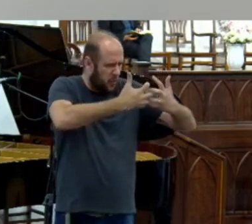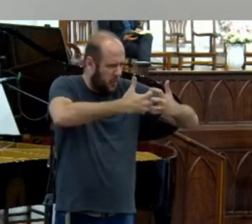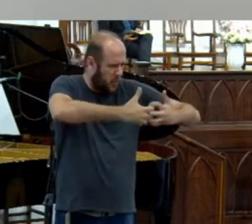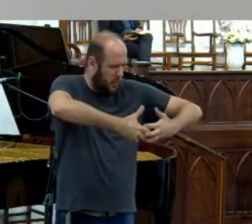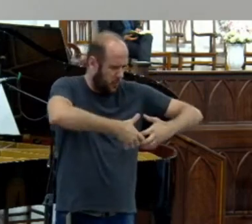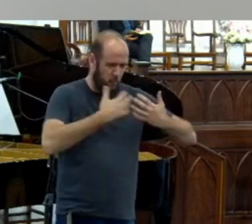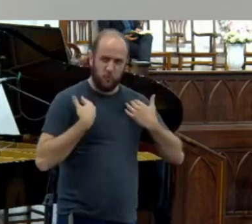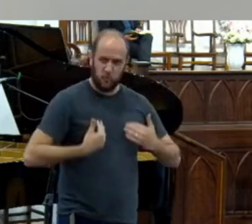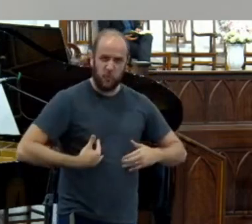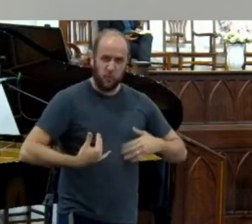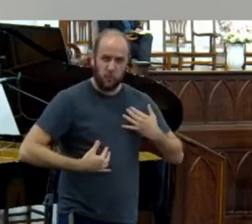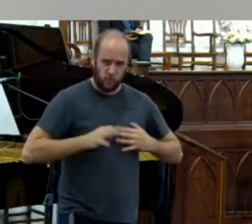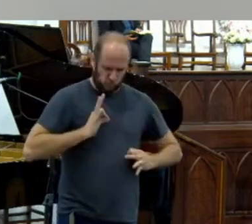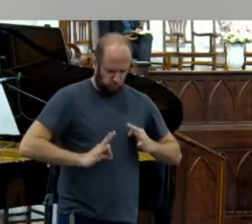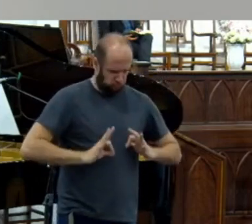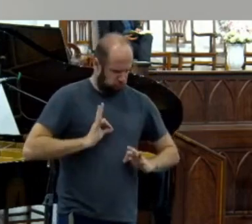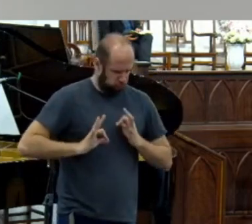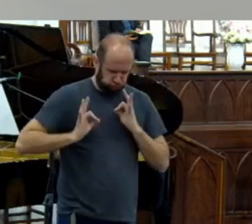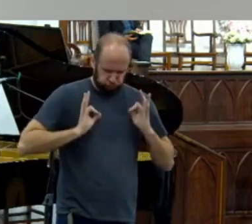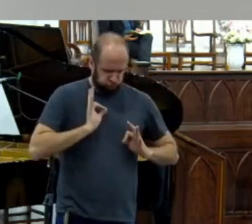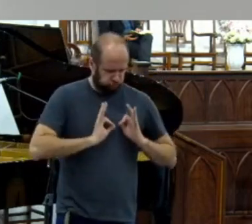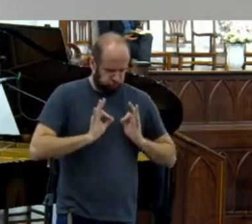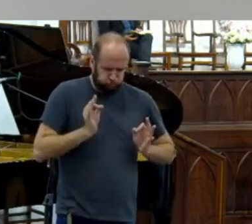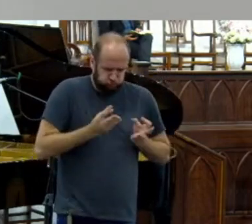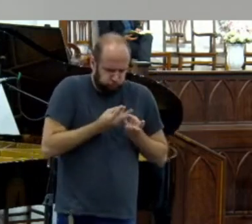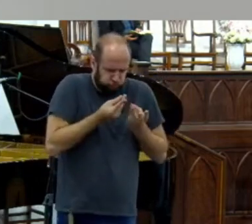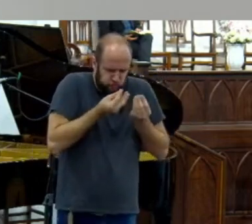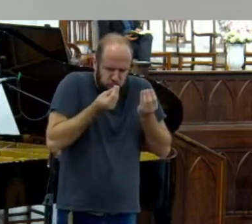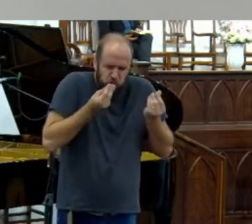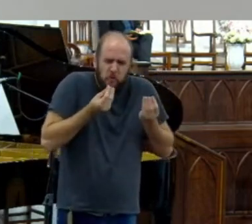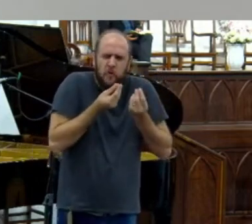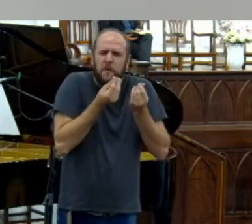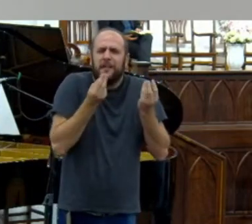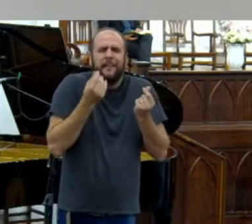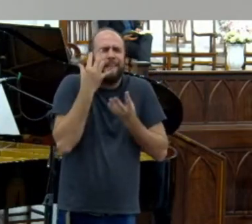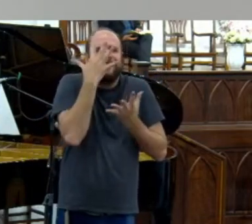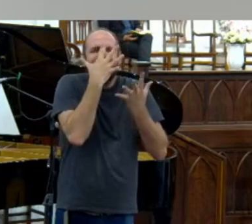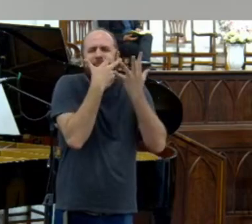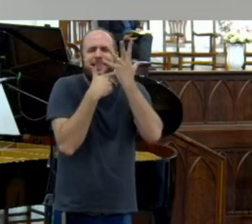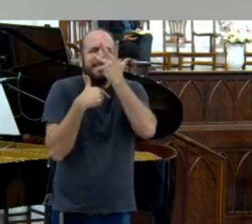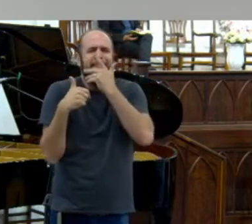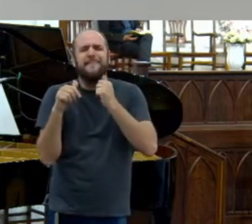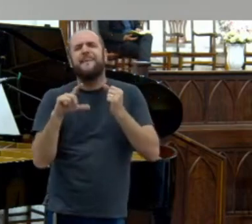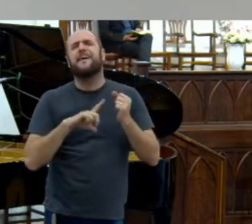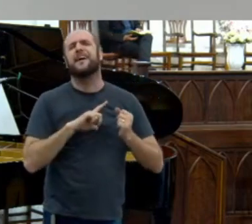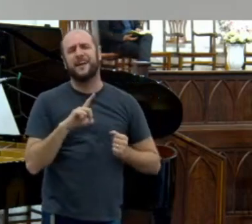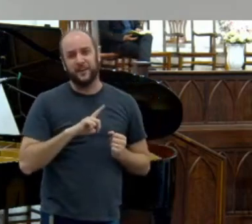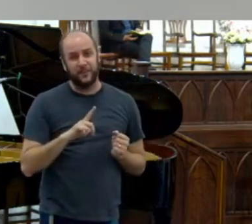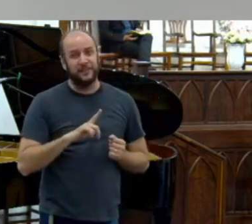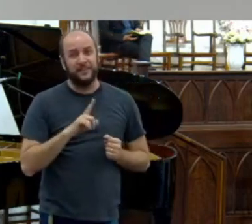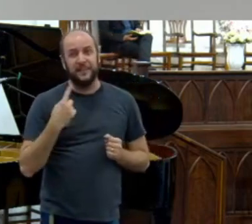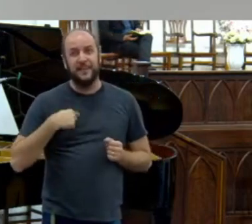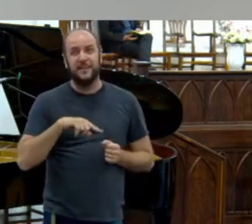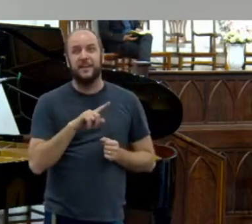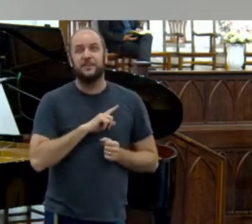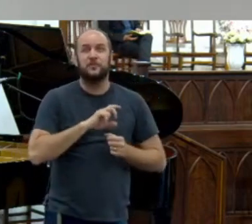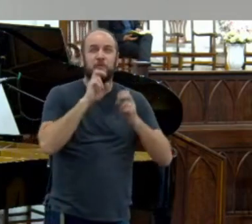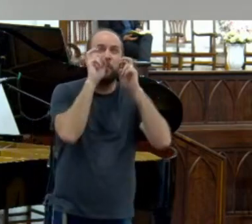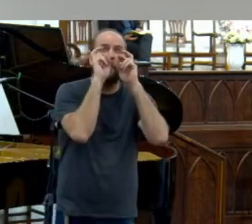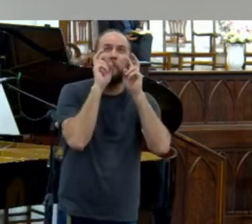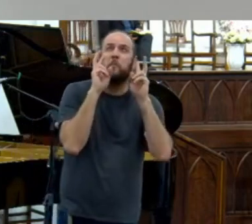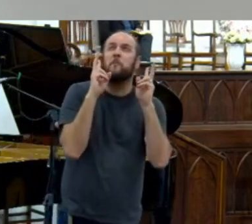as complexidades que há na alma, as riquezas de coisas belas e preciosas nos fazem levantar os